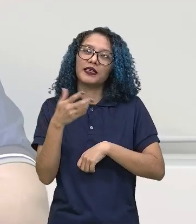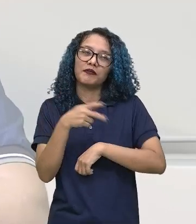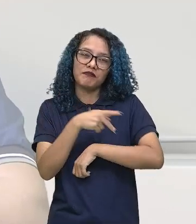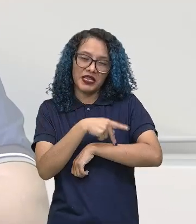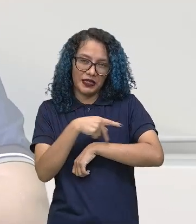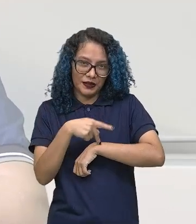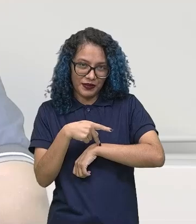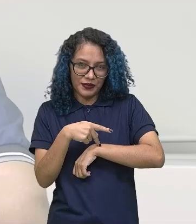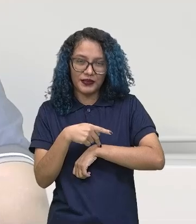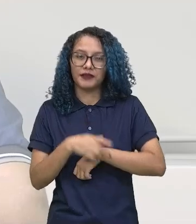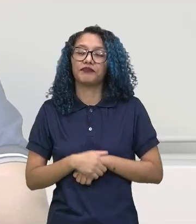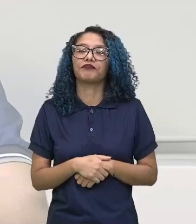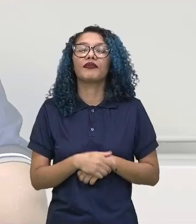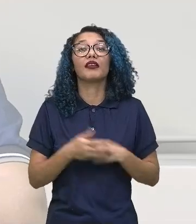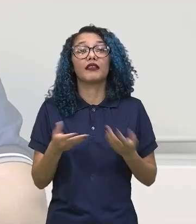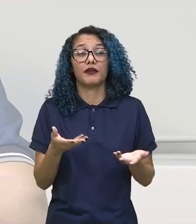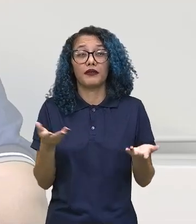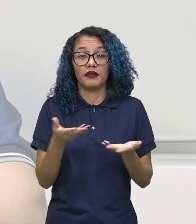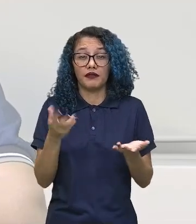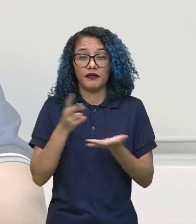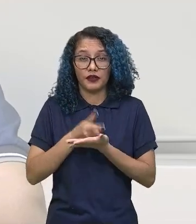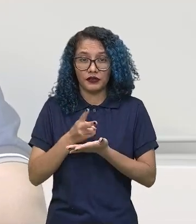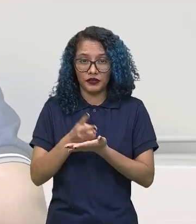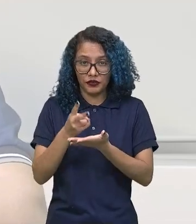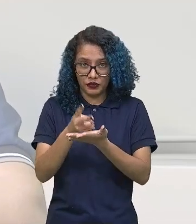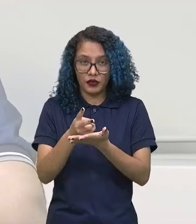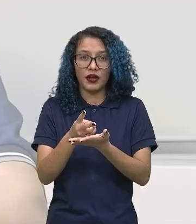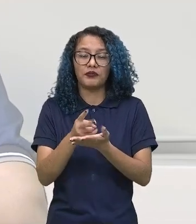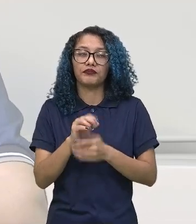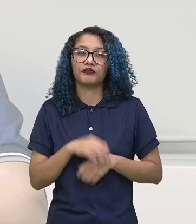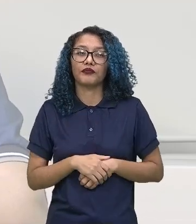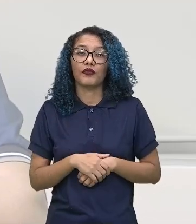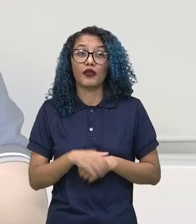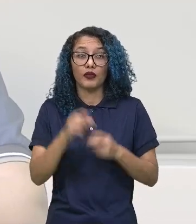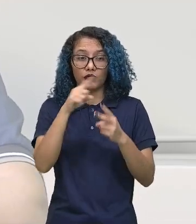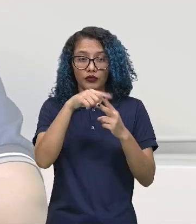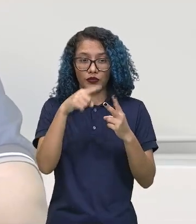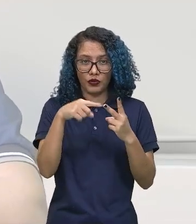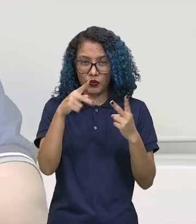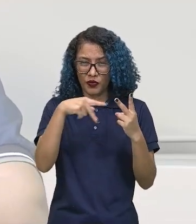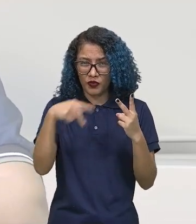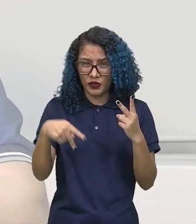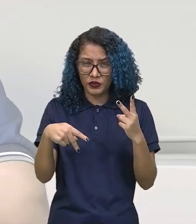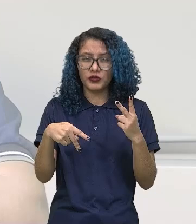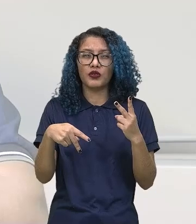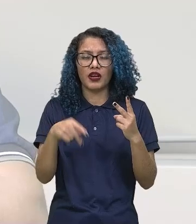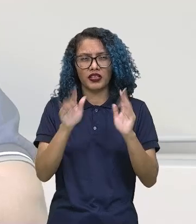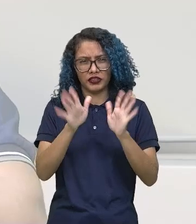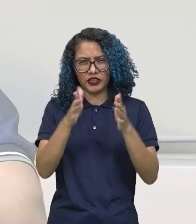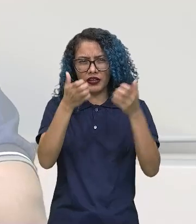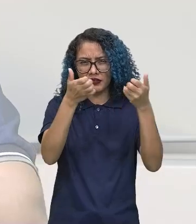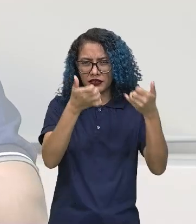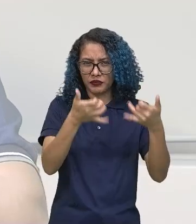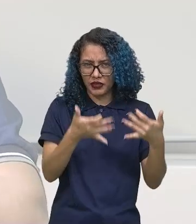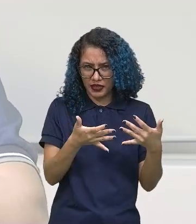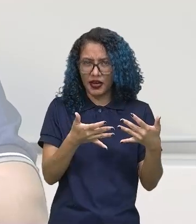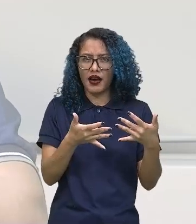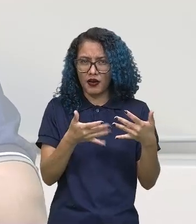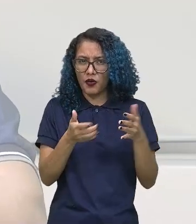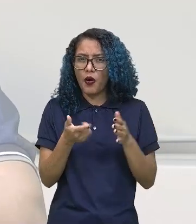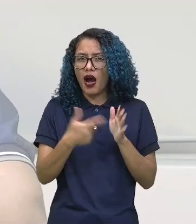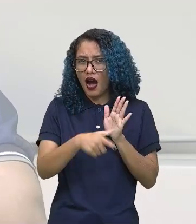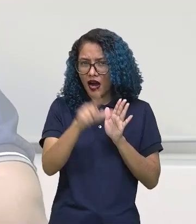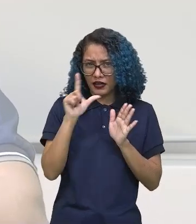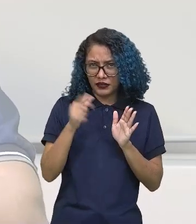vamos dar continuidade, né, o que a professora Andréia e a professora Ana já começaram no primeiro momento falando